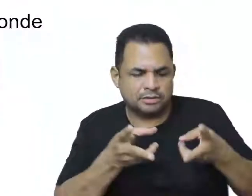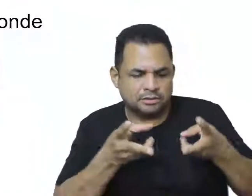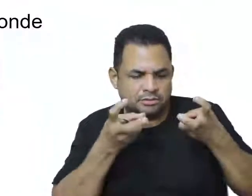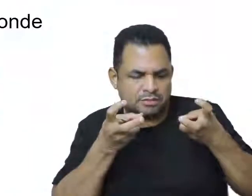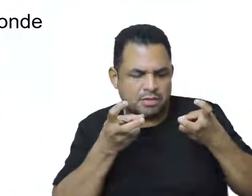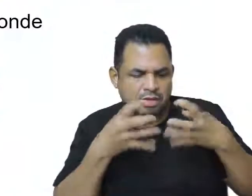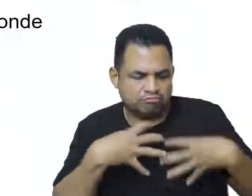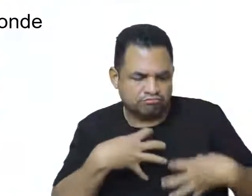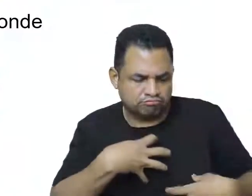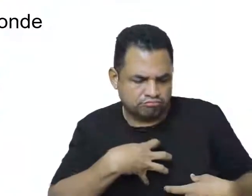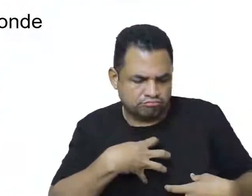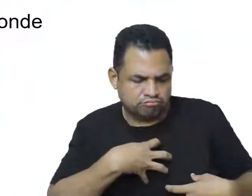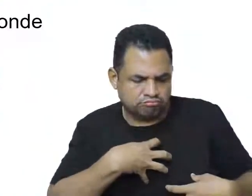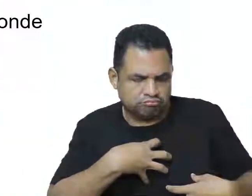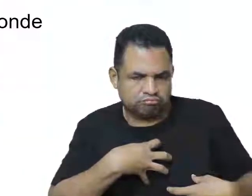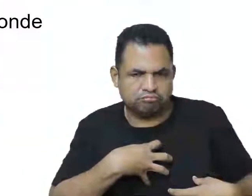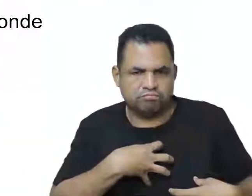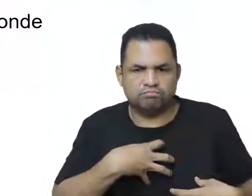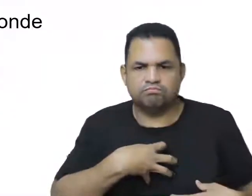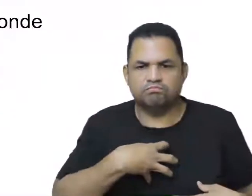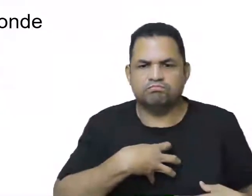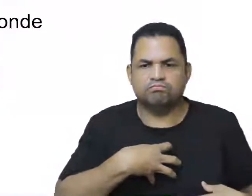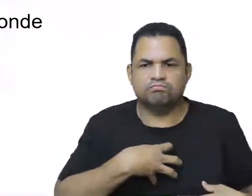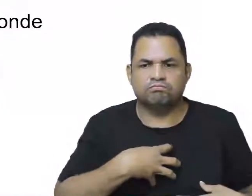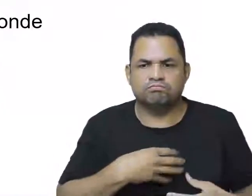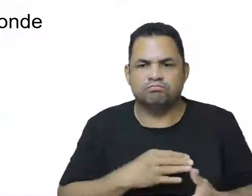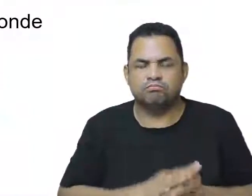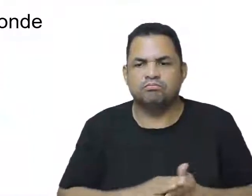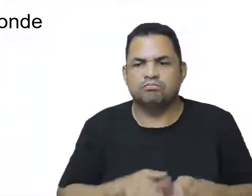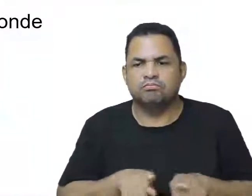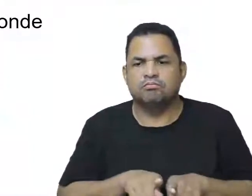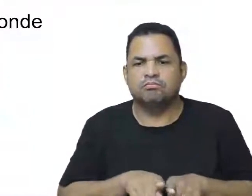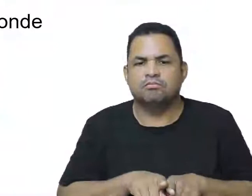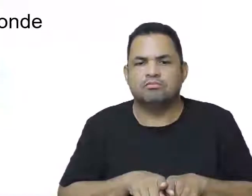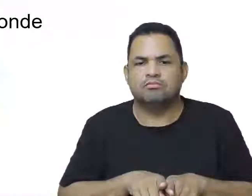de sensações, né? Ou seja, o tecido epitelial